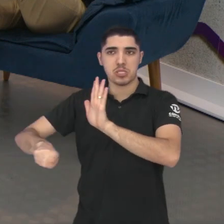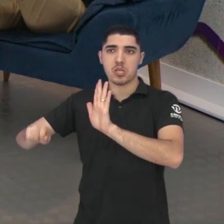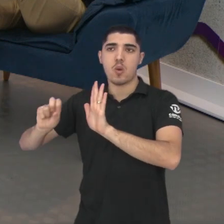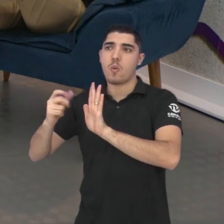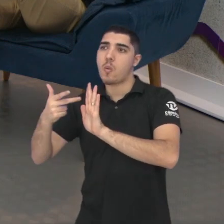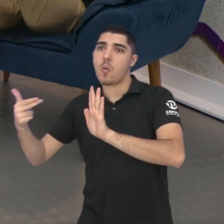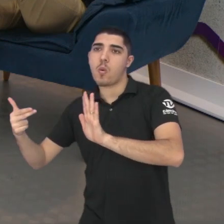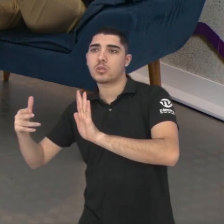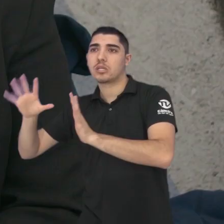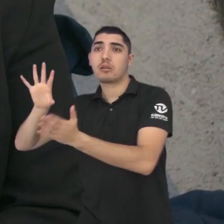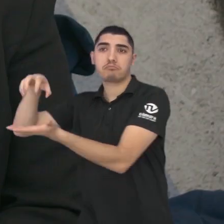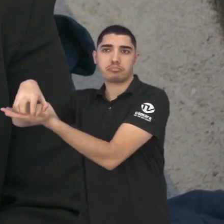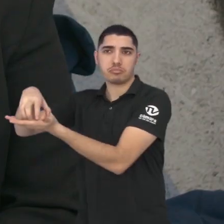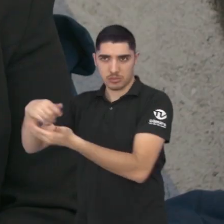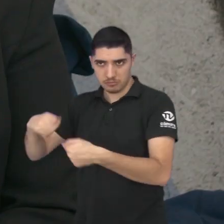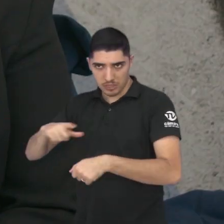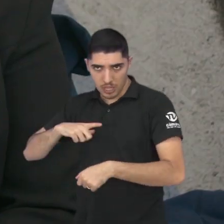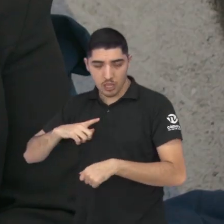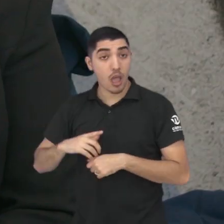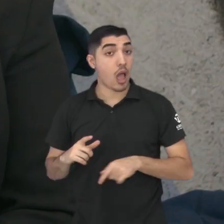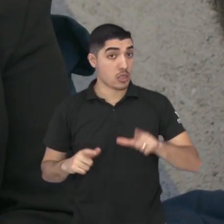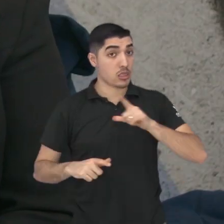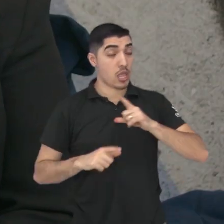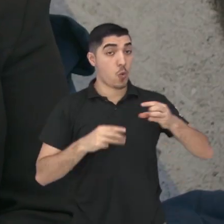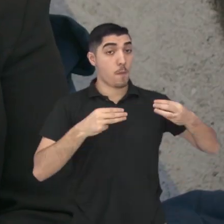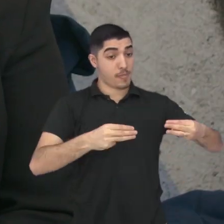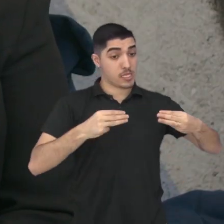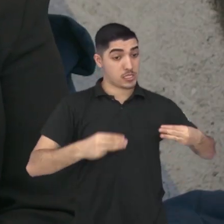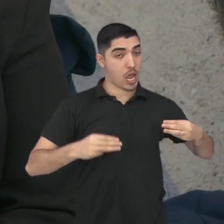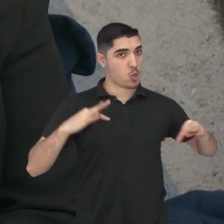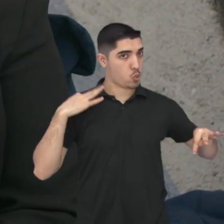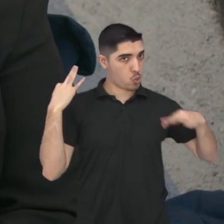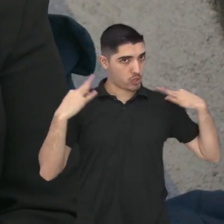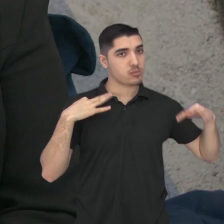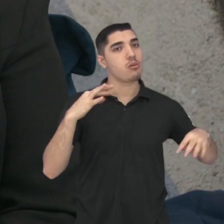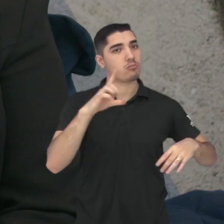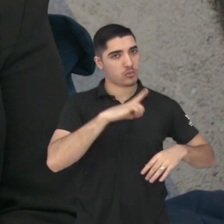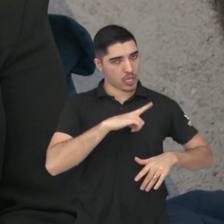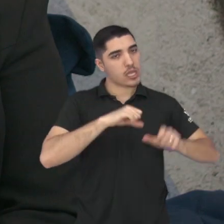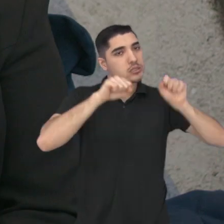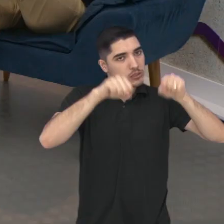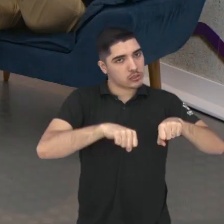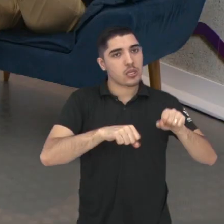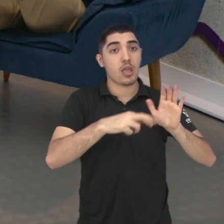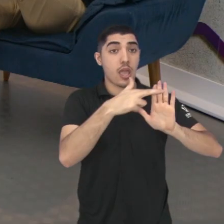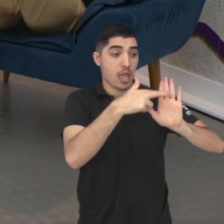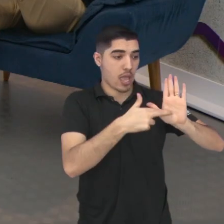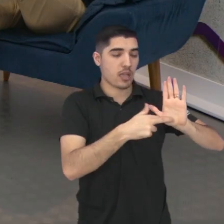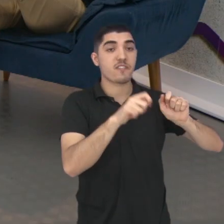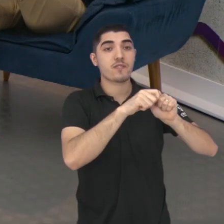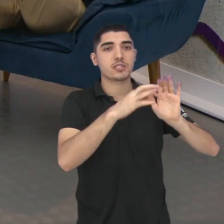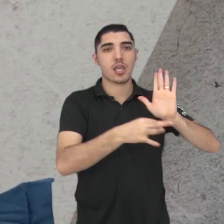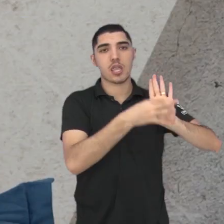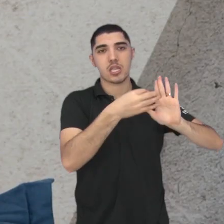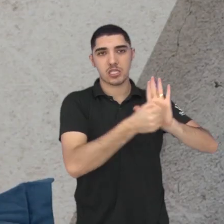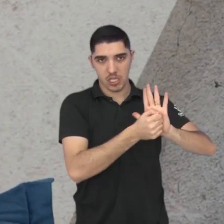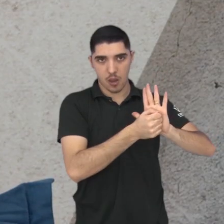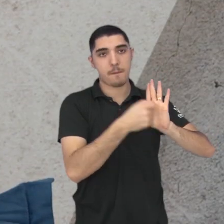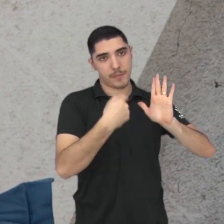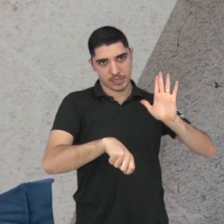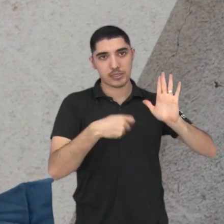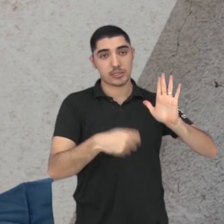se inscrever em um órgão. Nós temos o Ministério do Turismo, né, ele tem essa parte de regulamentação das